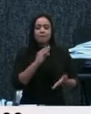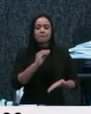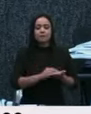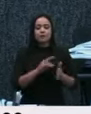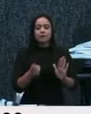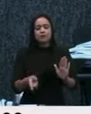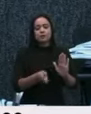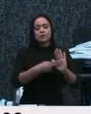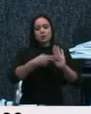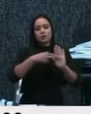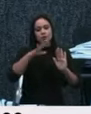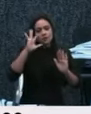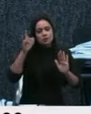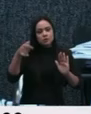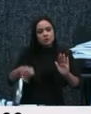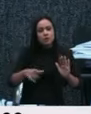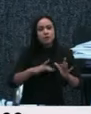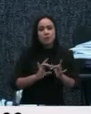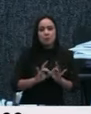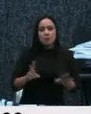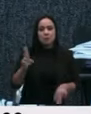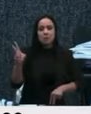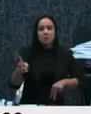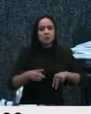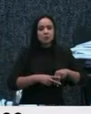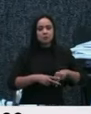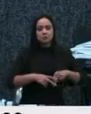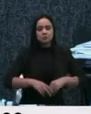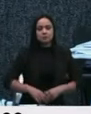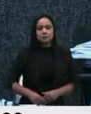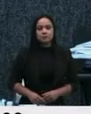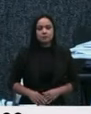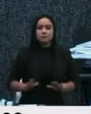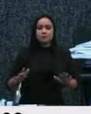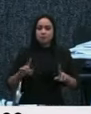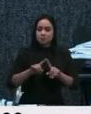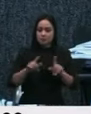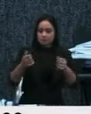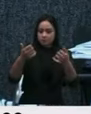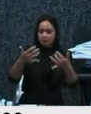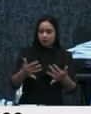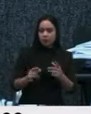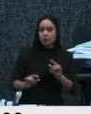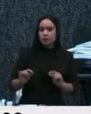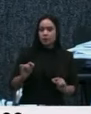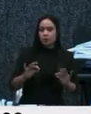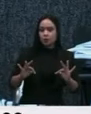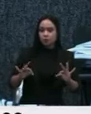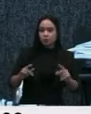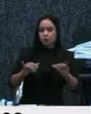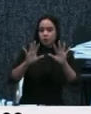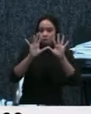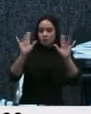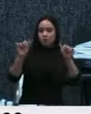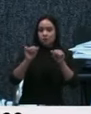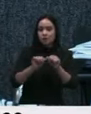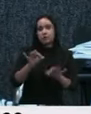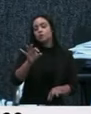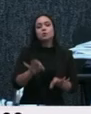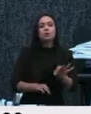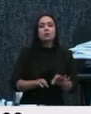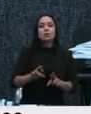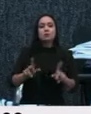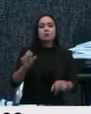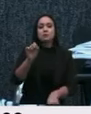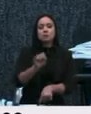decisões que haviam liberado prisões e uma decisão absolutória mas eu queria deixar bem claro tudo que o tribunal fez foi julgar uma exceção